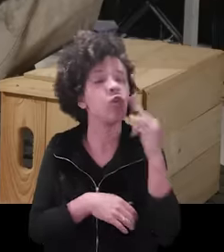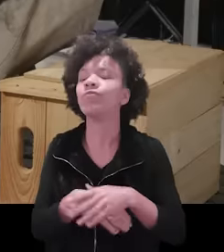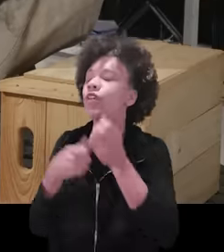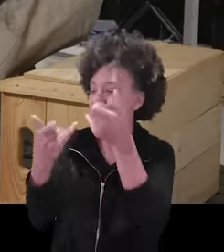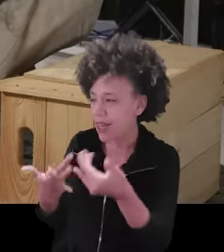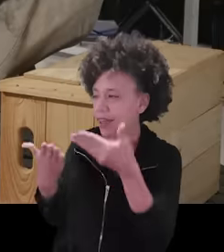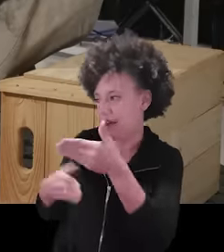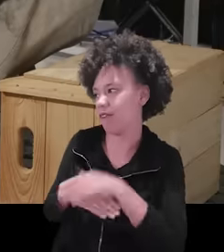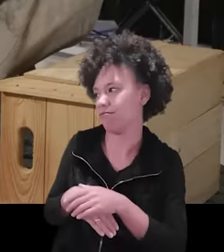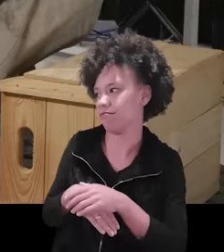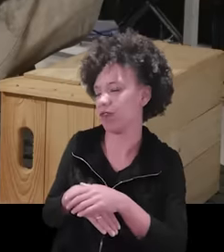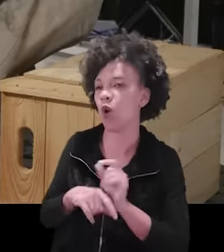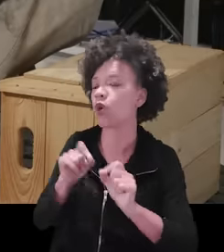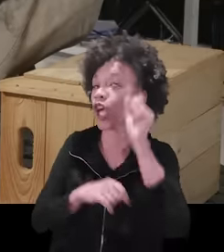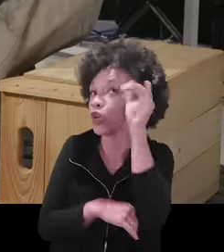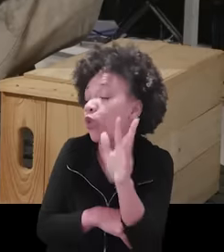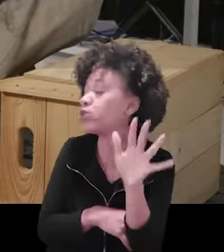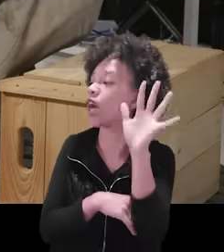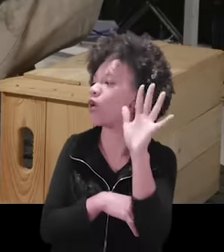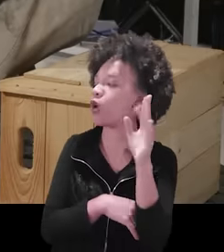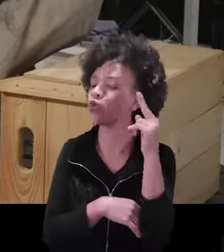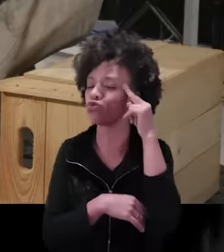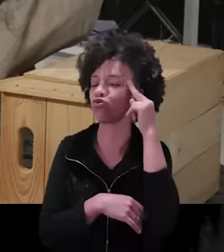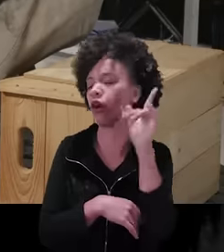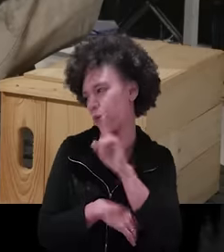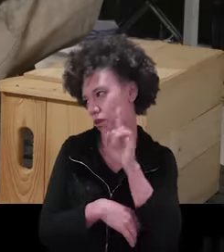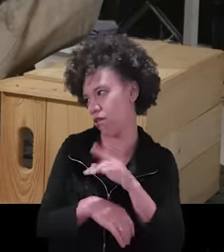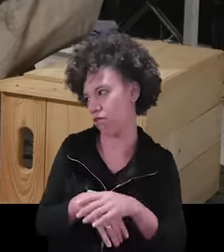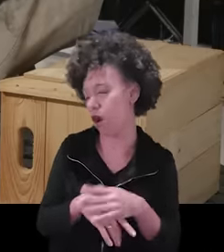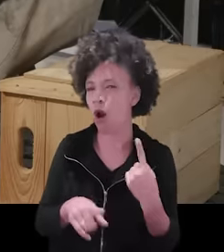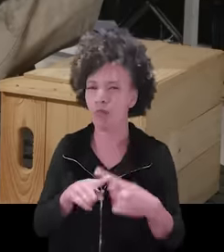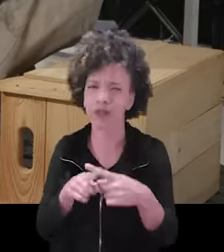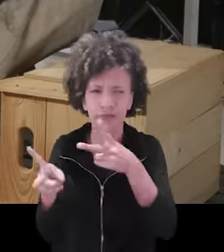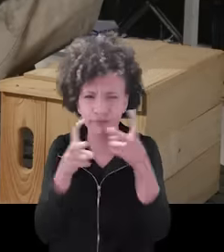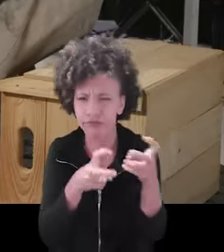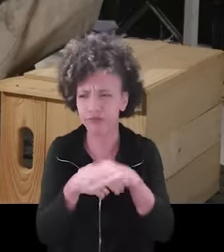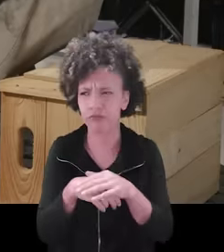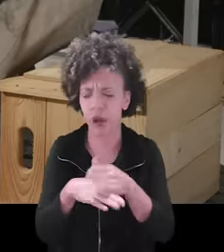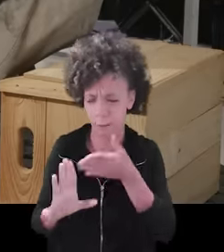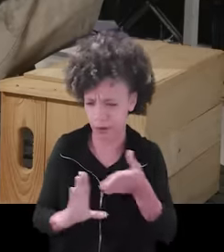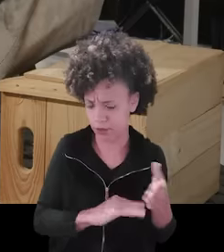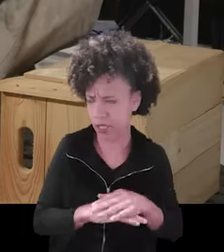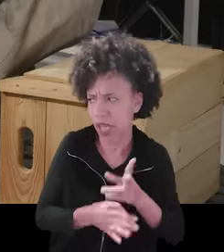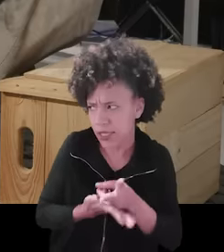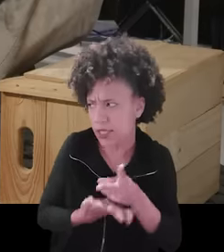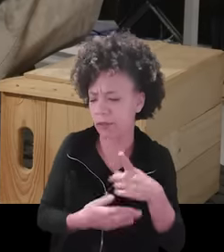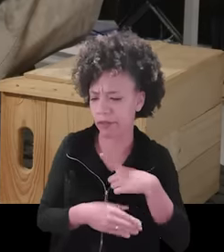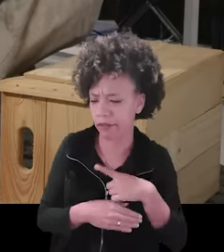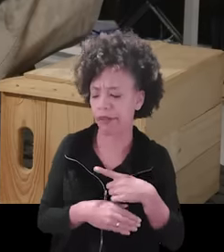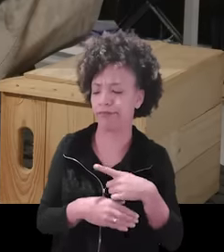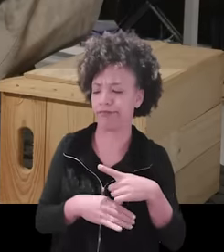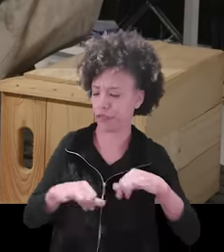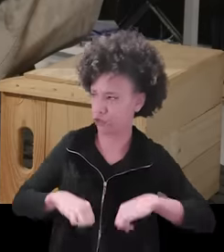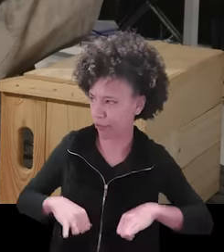sonho falar com você a gente vai comprar ilusão a ilusão do sonho americano porque tem muito o que que houve durante muito tempo sempre